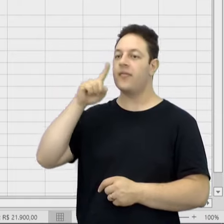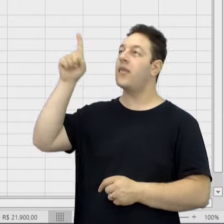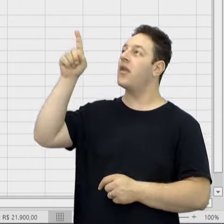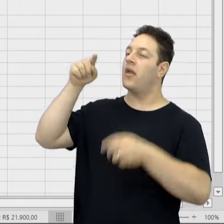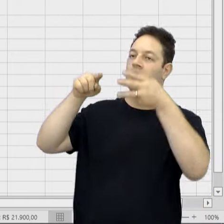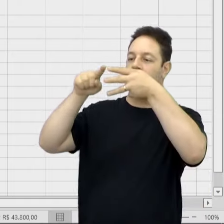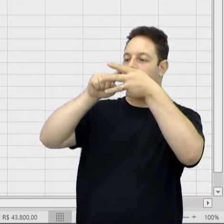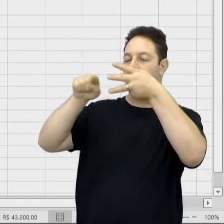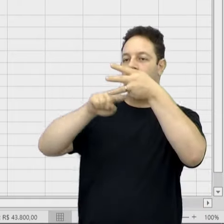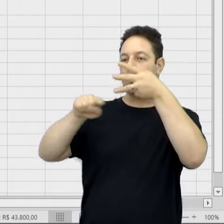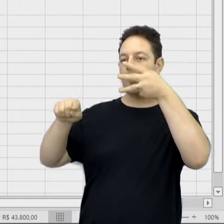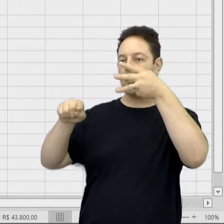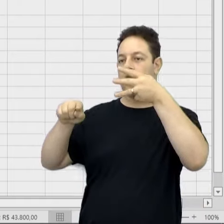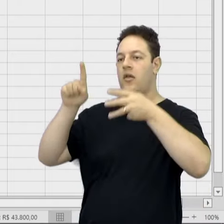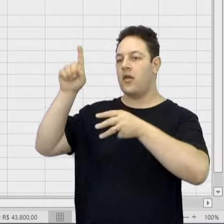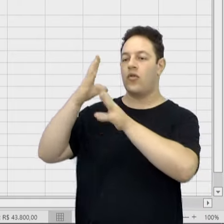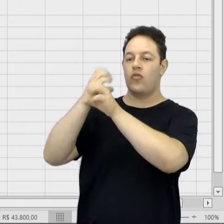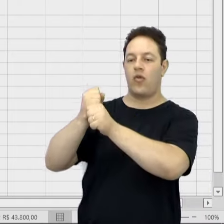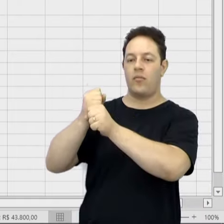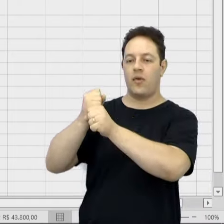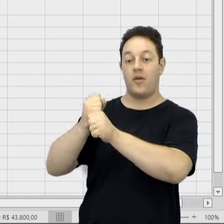somatório.